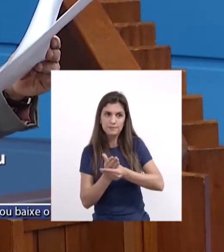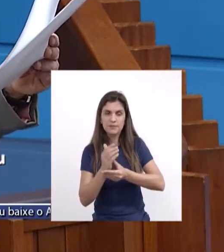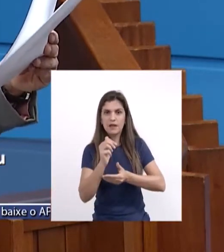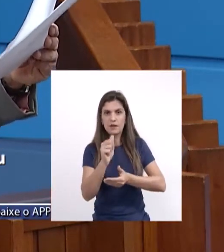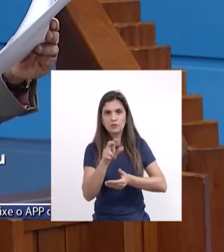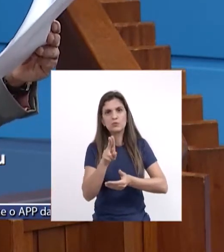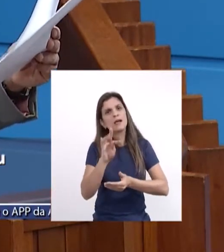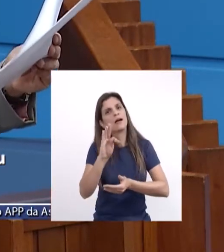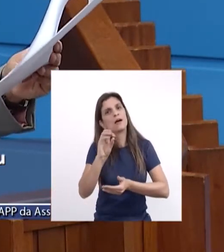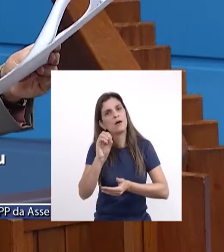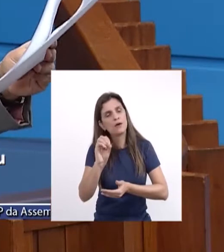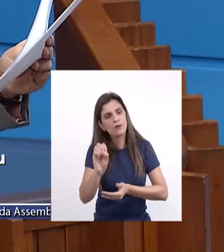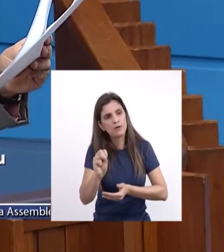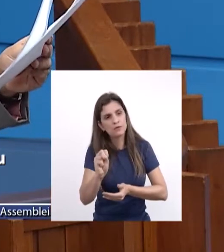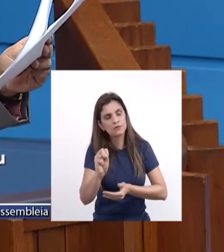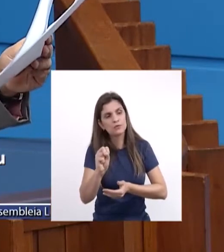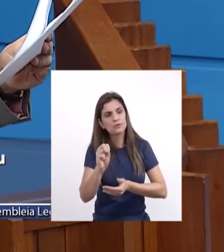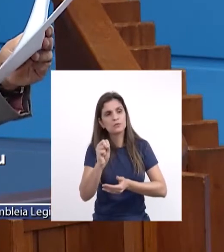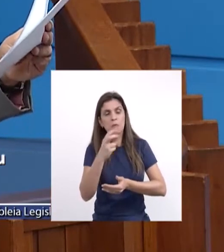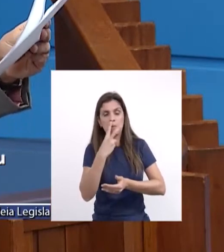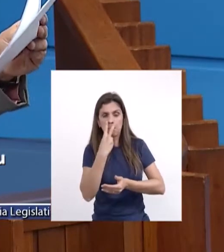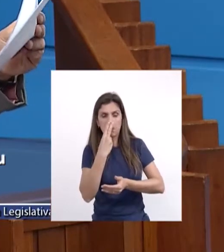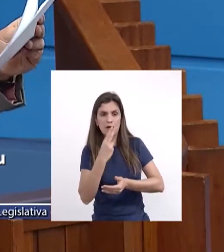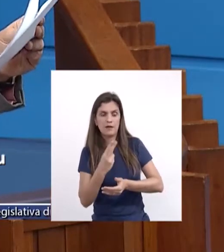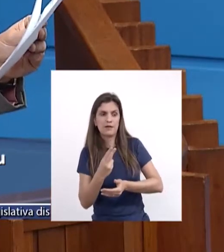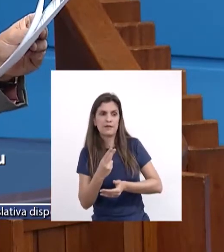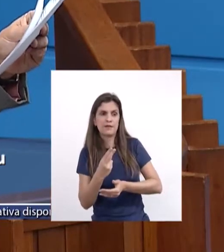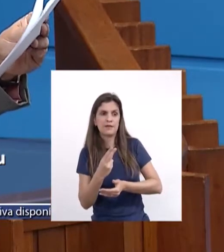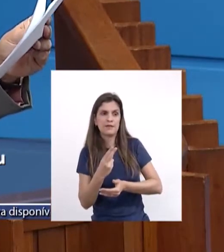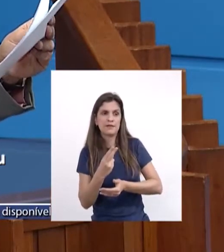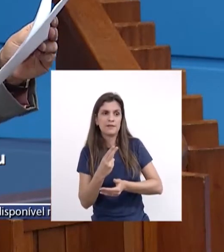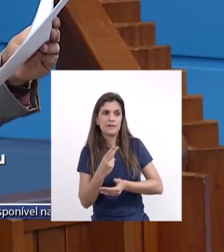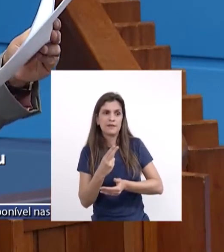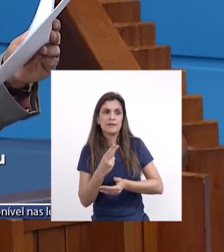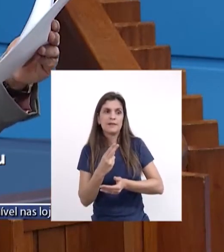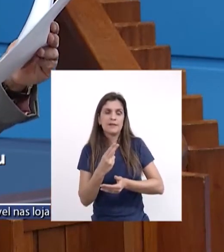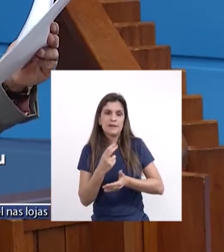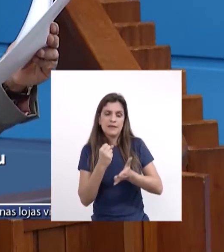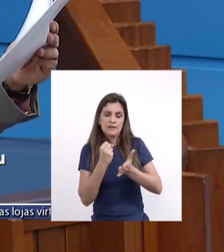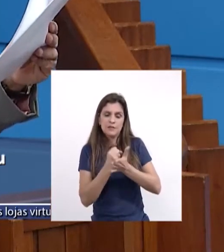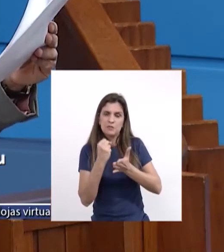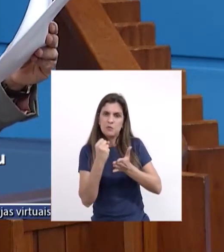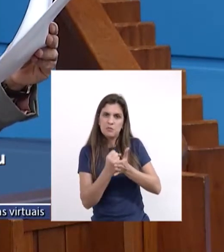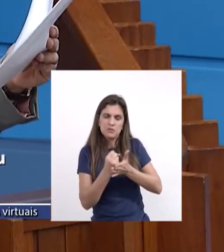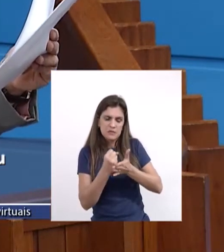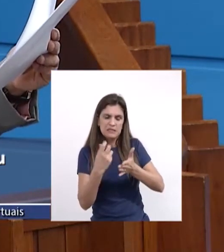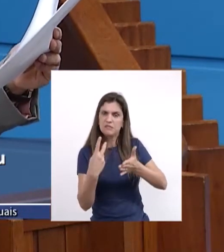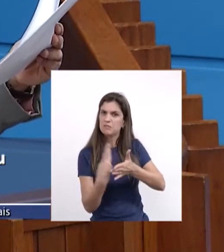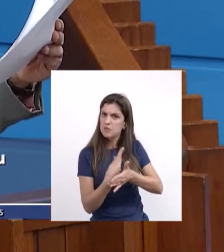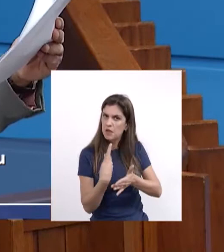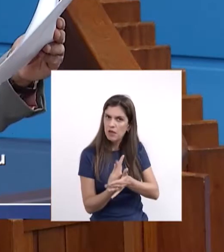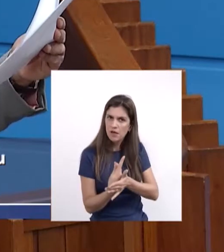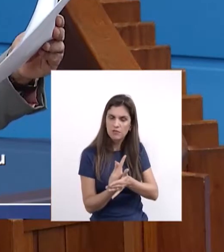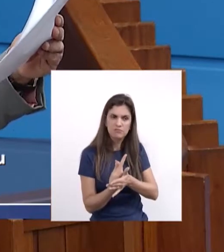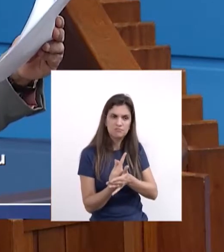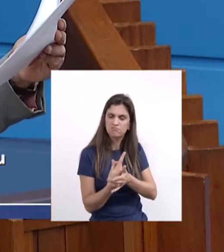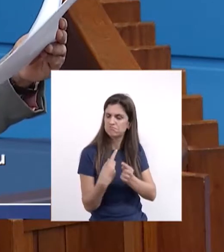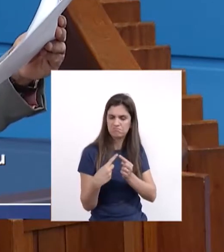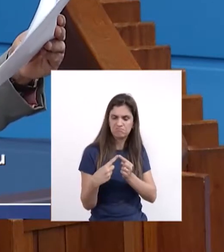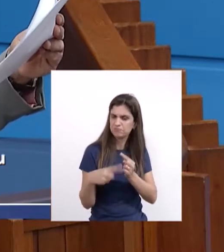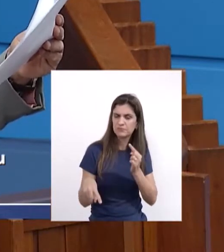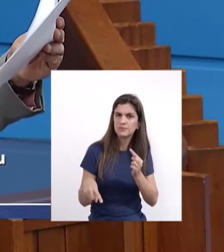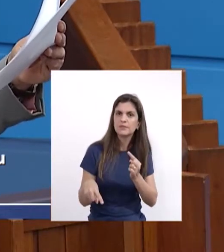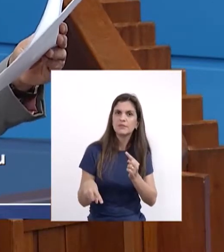vista, parece evidenciar que o apontado desequilíbrio contratual é incontroverso. Haja vista a necessidade